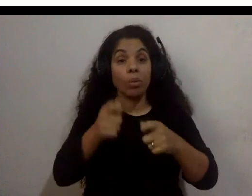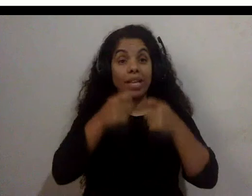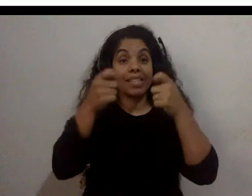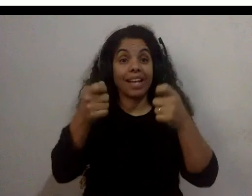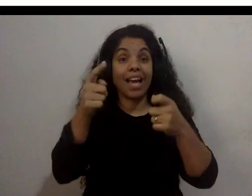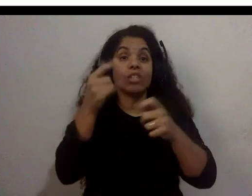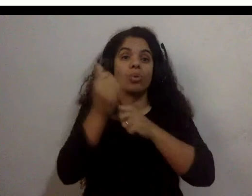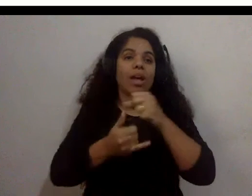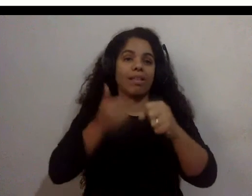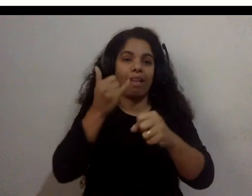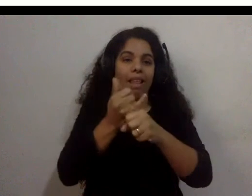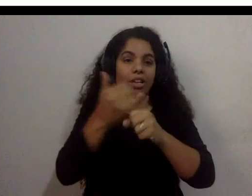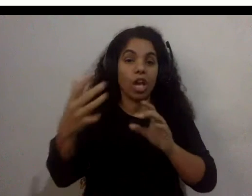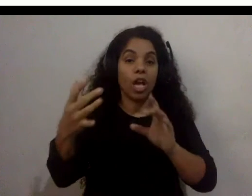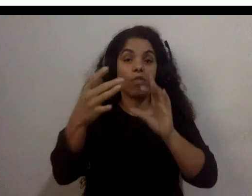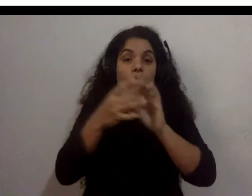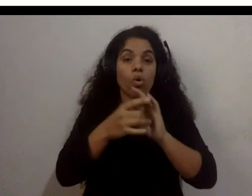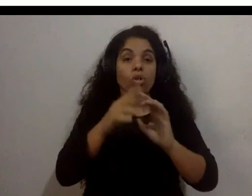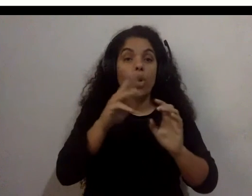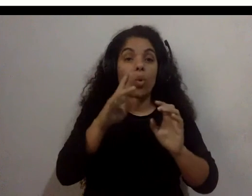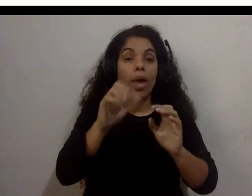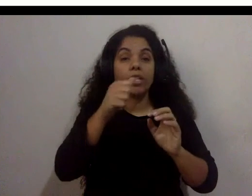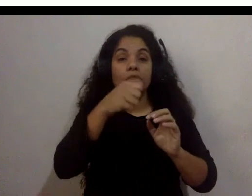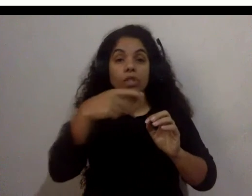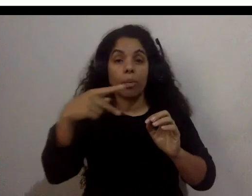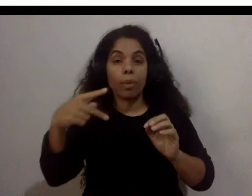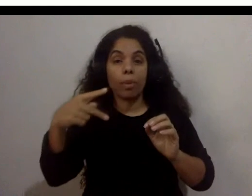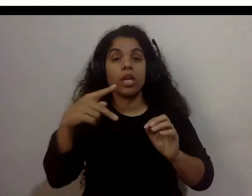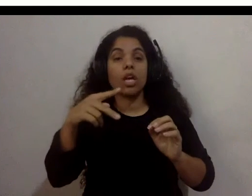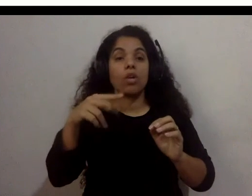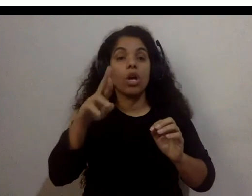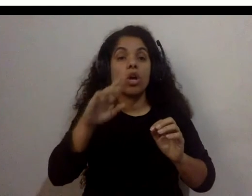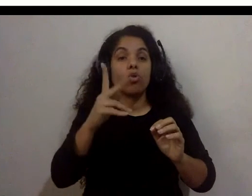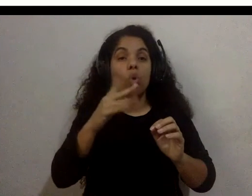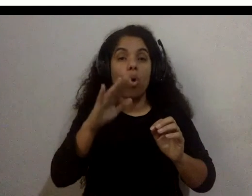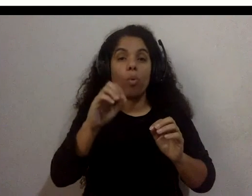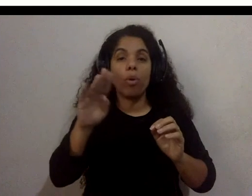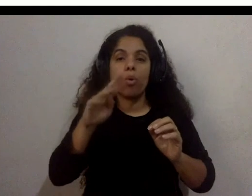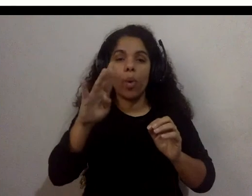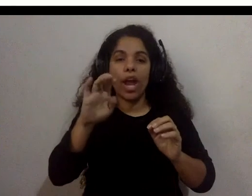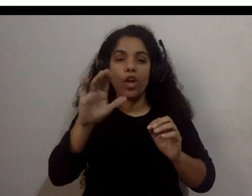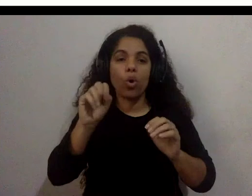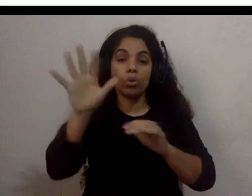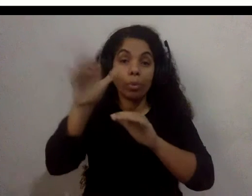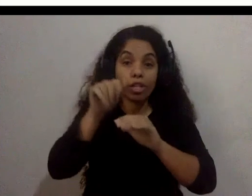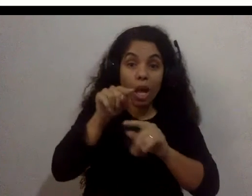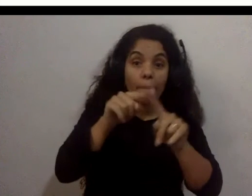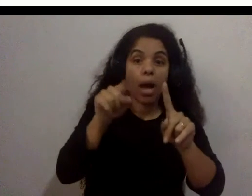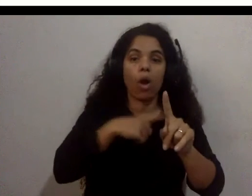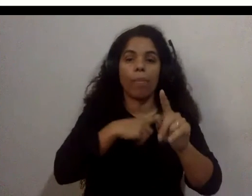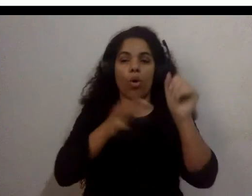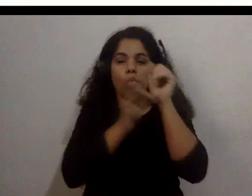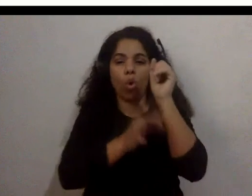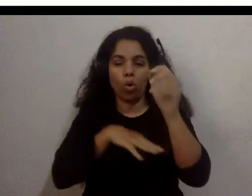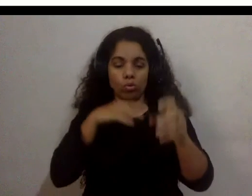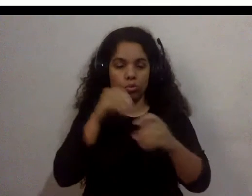internet. E aí eu vou conectar um Rails e fazer uma aplicação Ruby on Rails para poder chamar aquele meu código dentro da estrutura e talvez até para conectar o